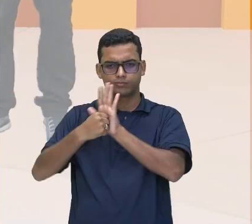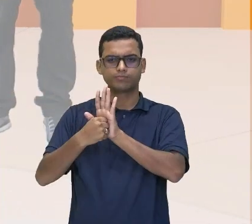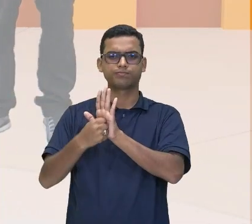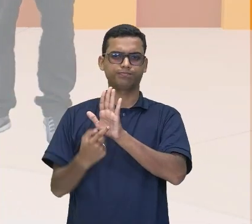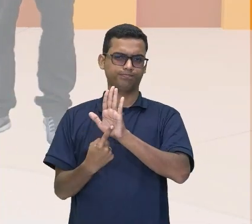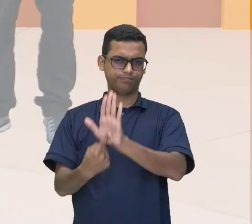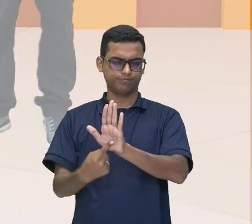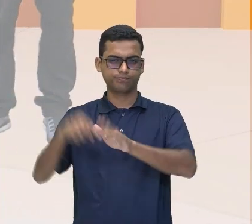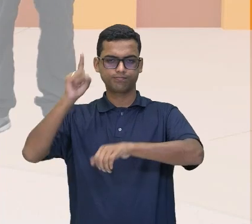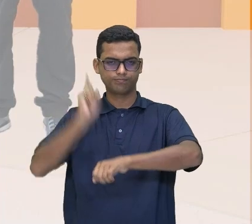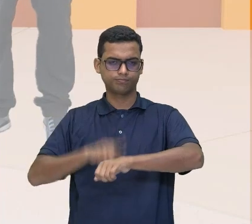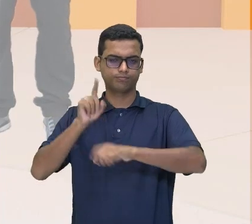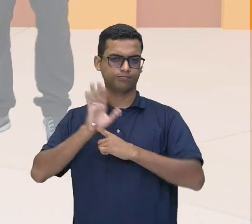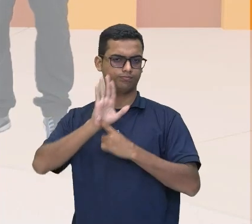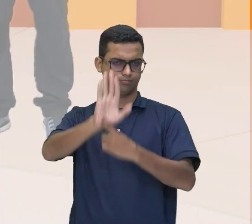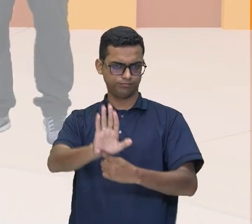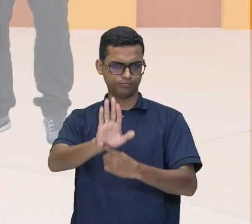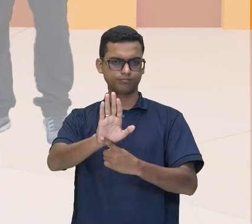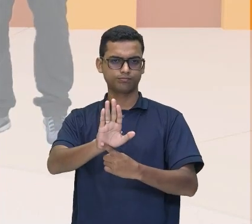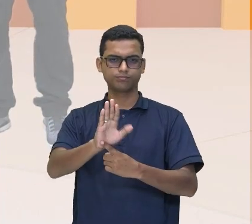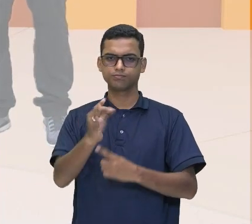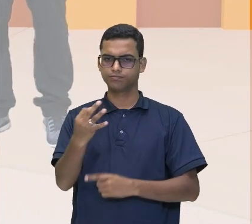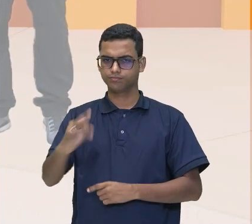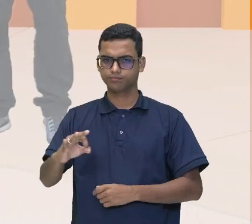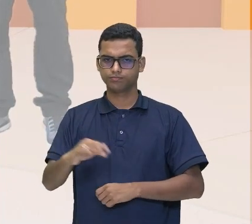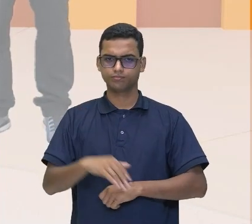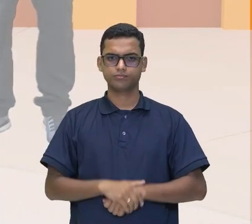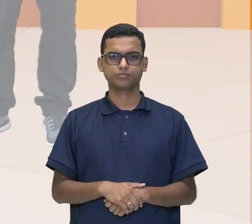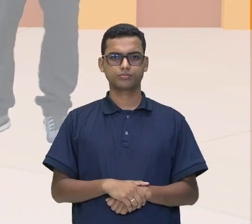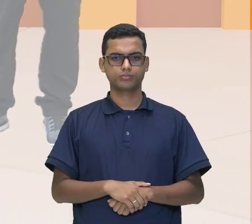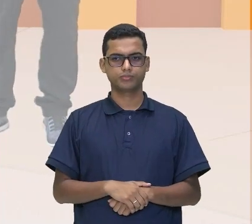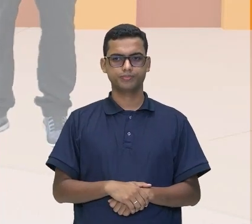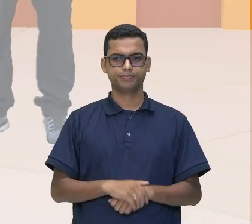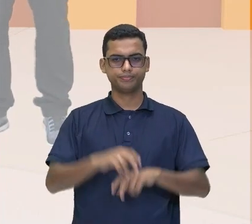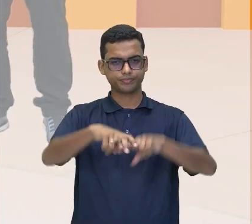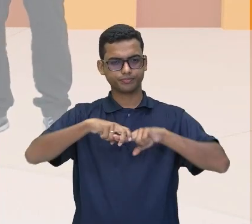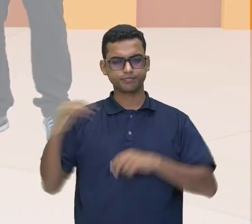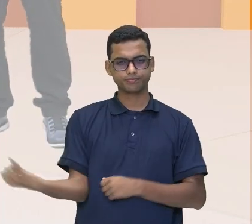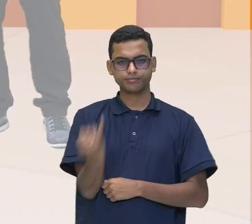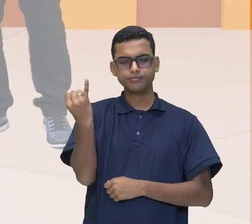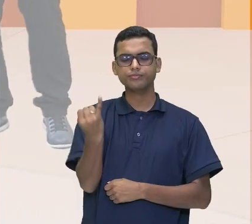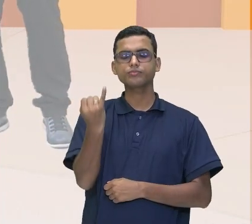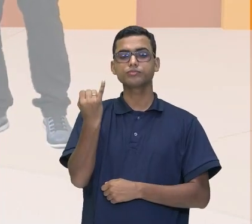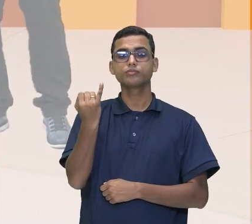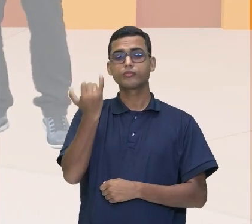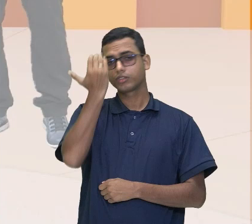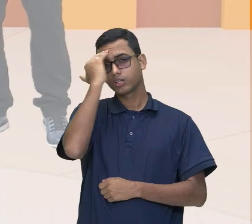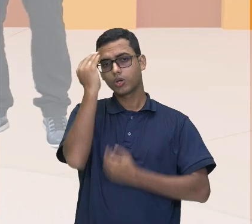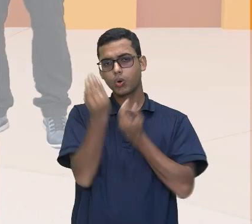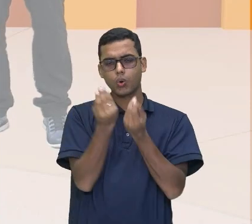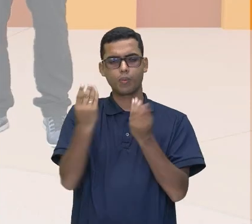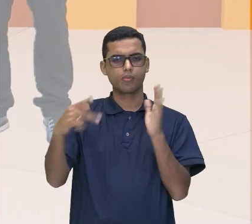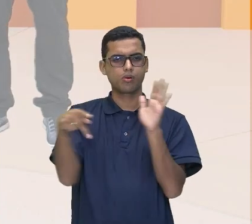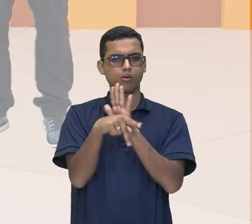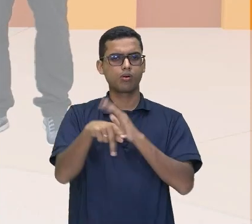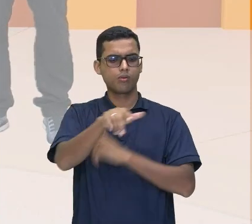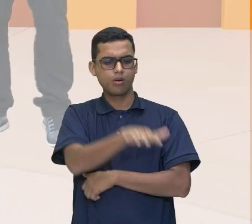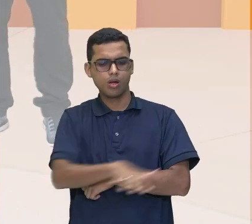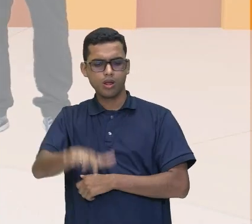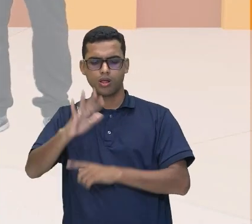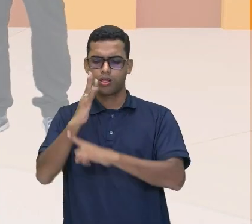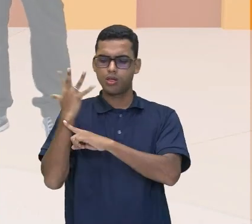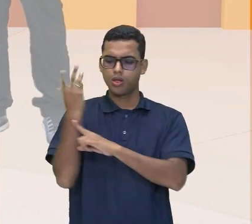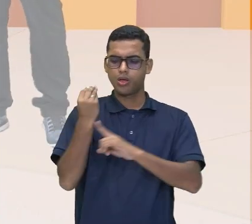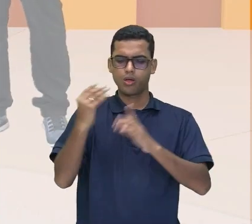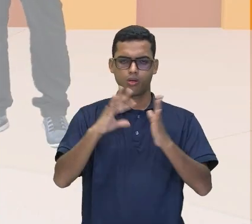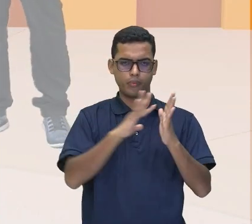naquele momento ali. Tá bom, pessoal? Então isso que é importante entender na arte amazônica. E aí nós falamos agora, nós estamos